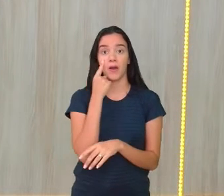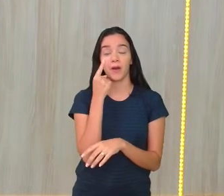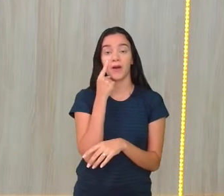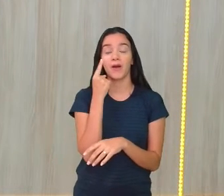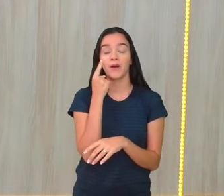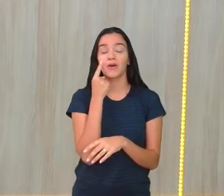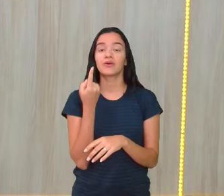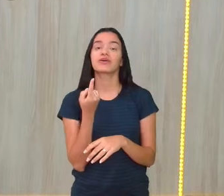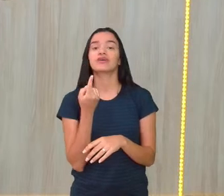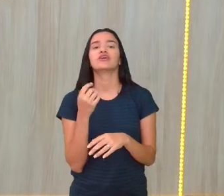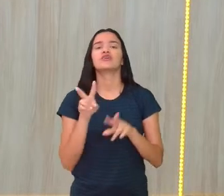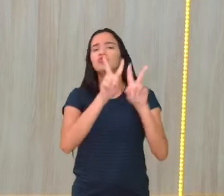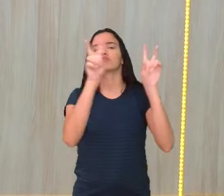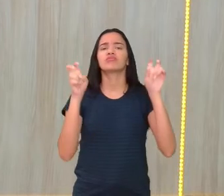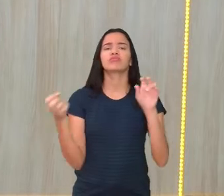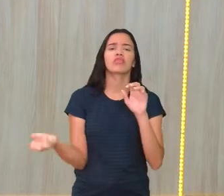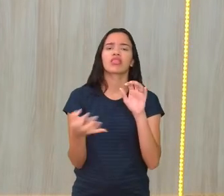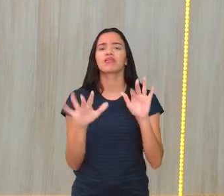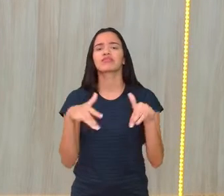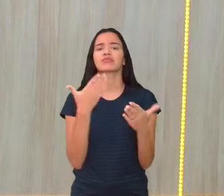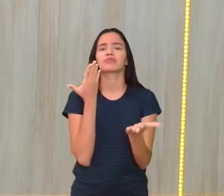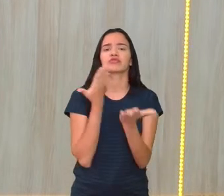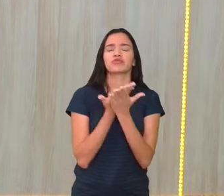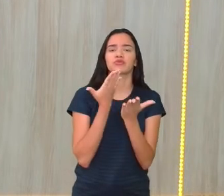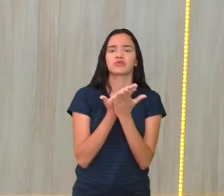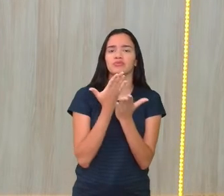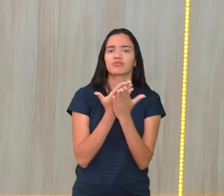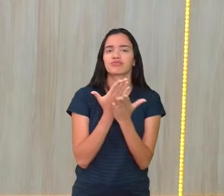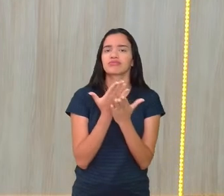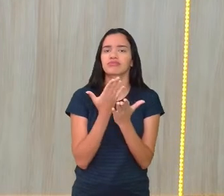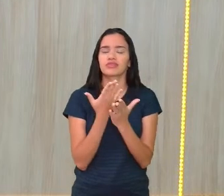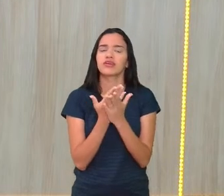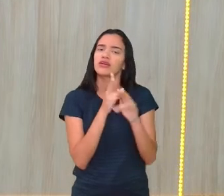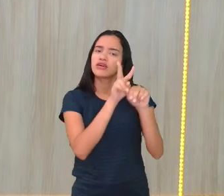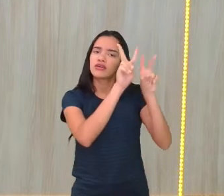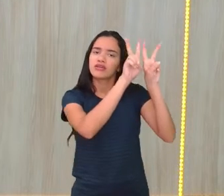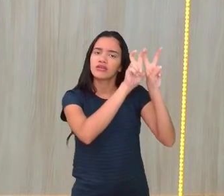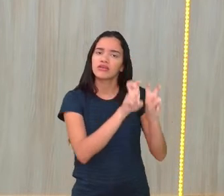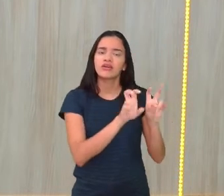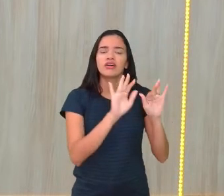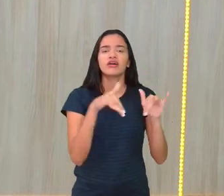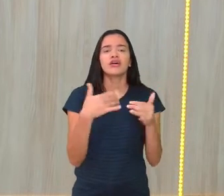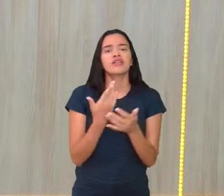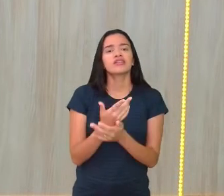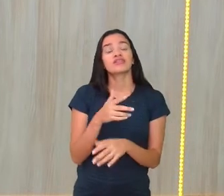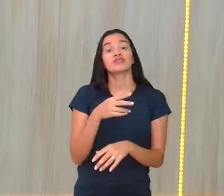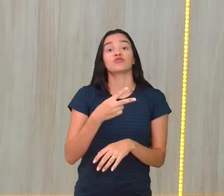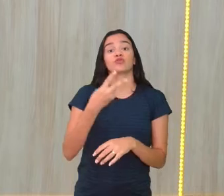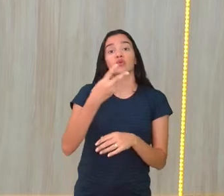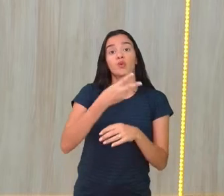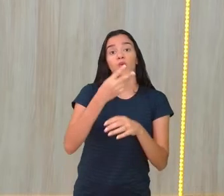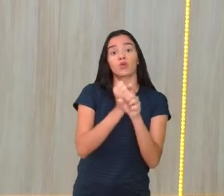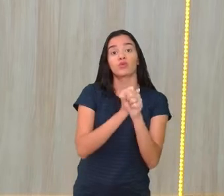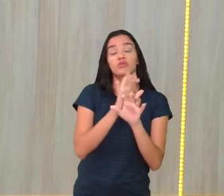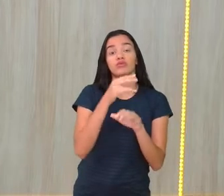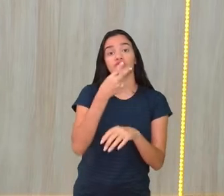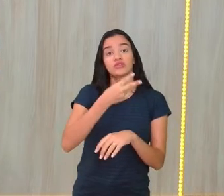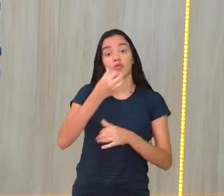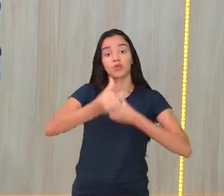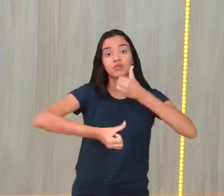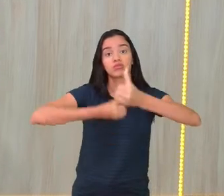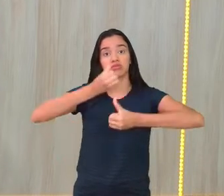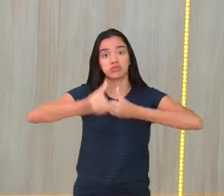novo bloco, né? Na verdade, a gente está trabalhando um bloco, né? É um bloco que vem desde a segunda unidade, onde a gente está trabalhando